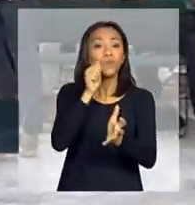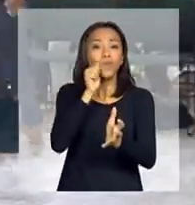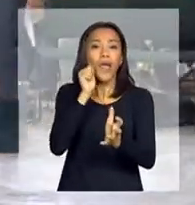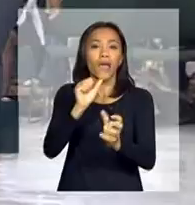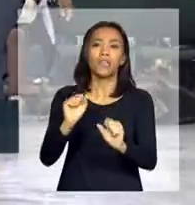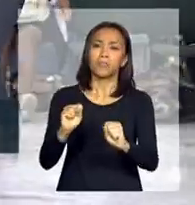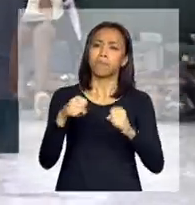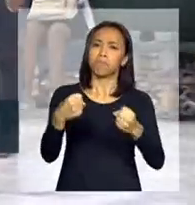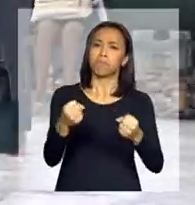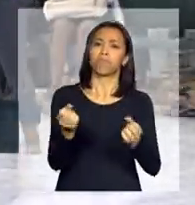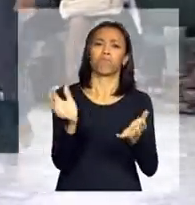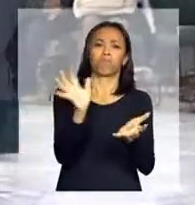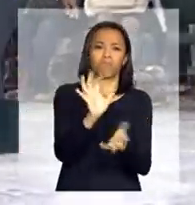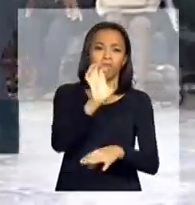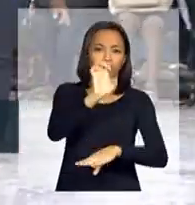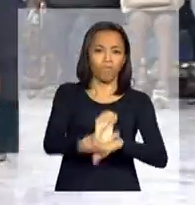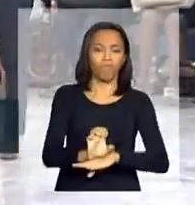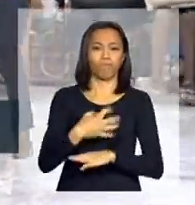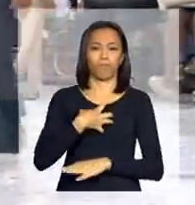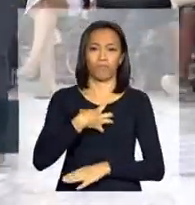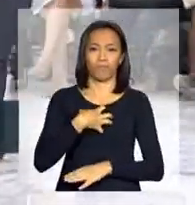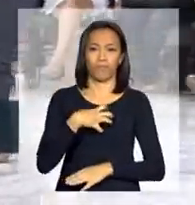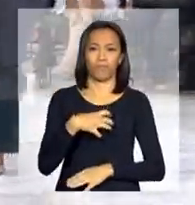vibra da Bahia